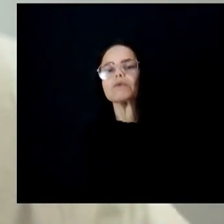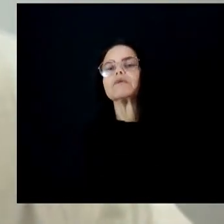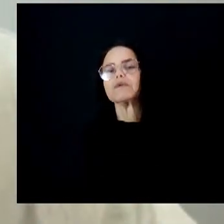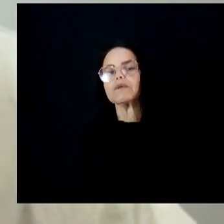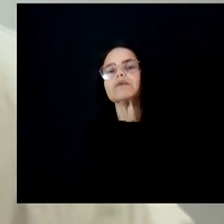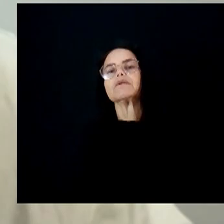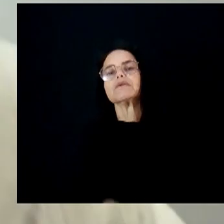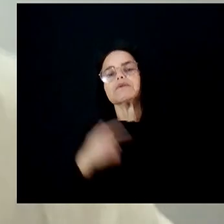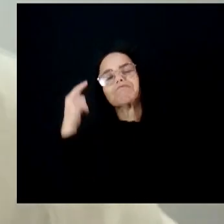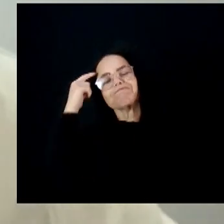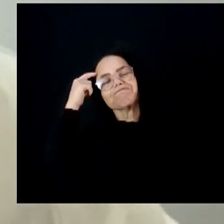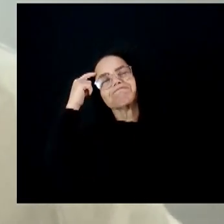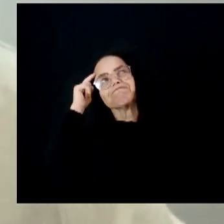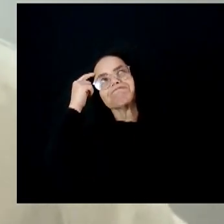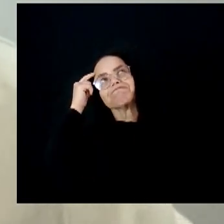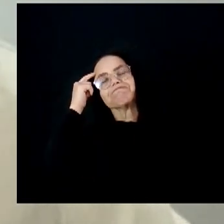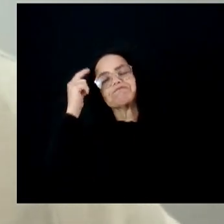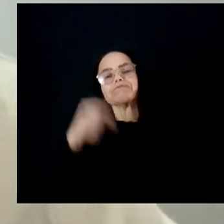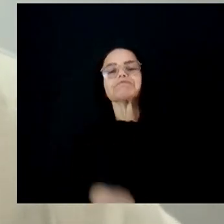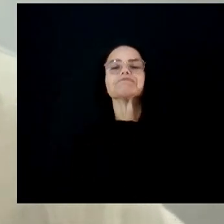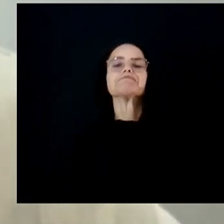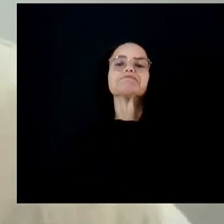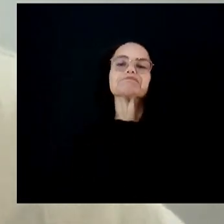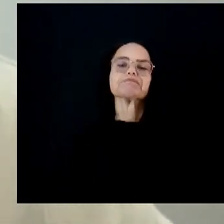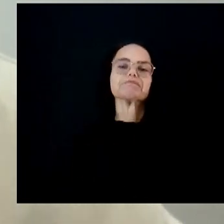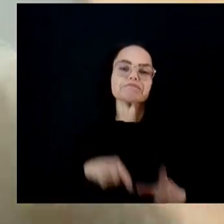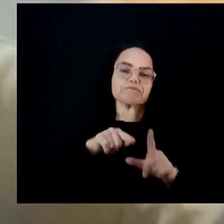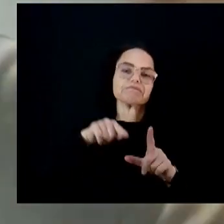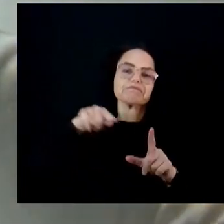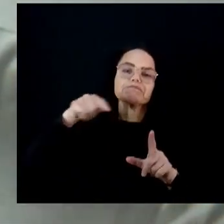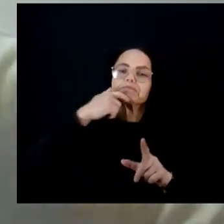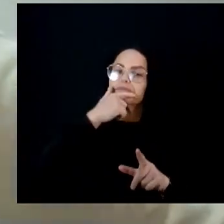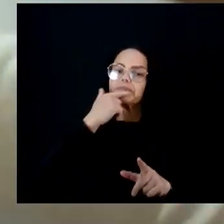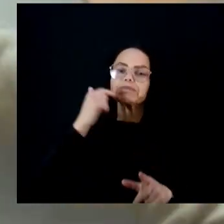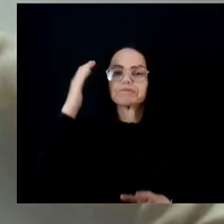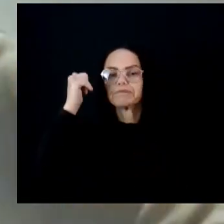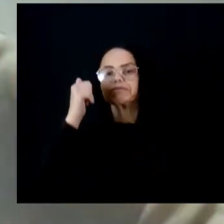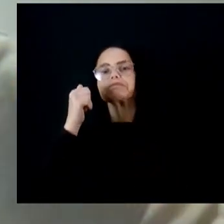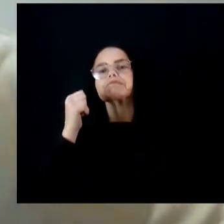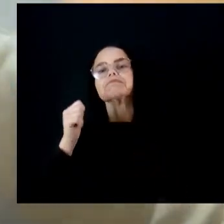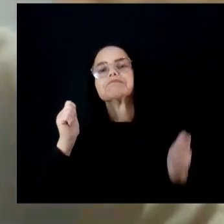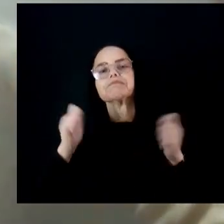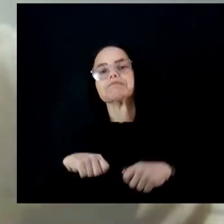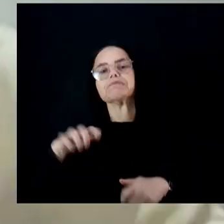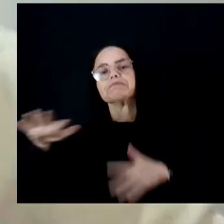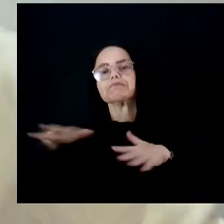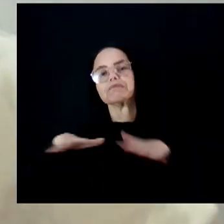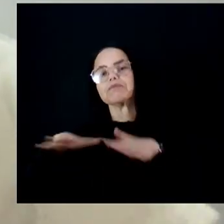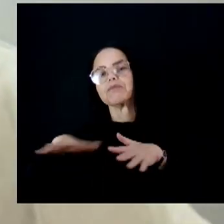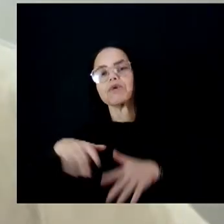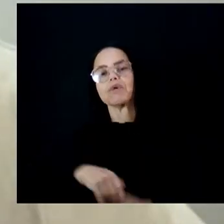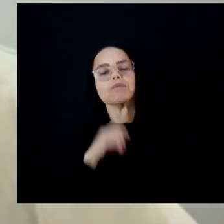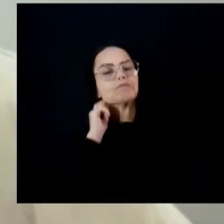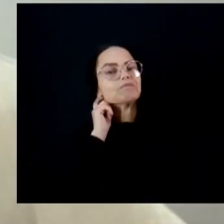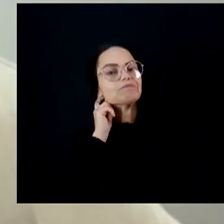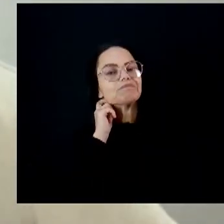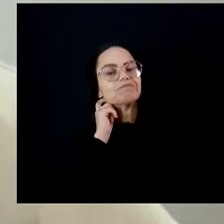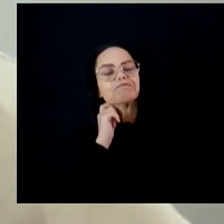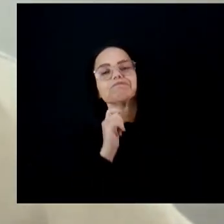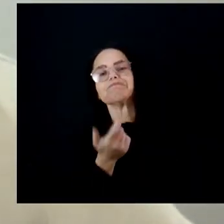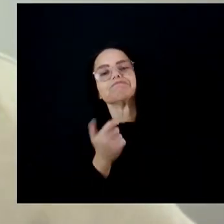que a escala de tempo que a gente sabe que pode acontecer um terremoto é tão grande que não faz muito sentido